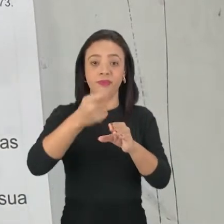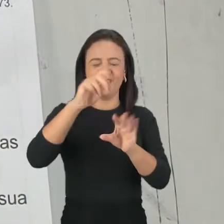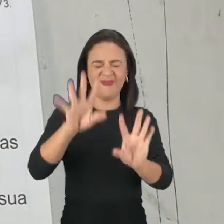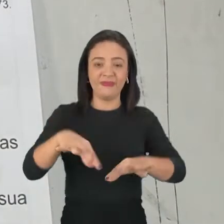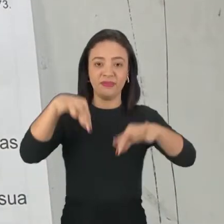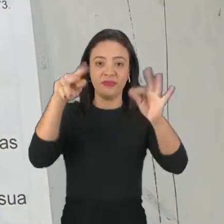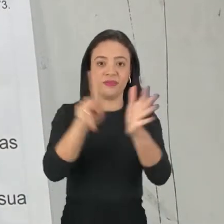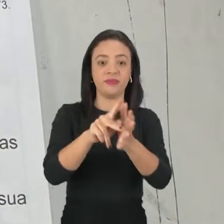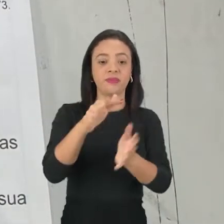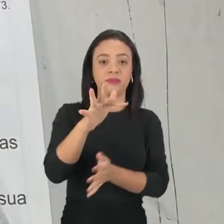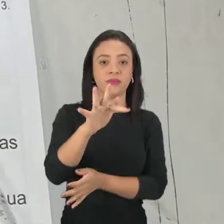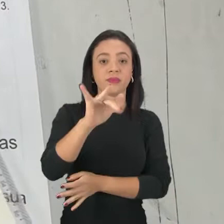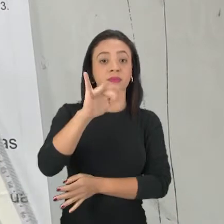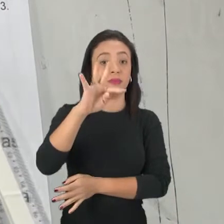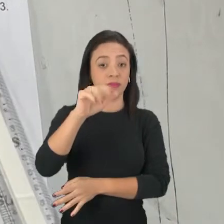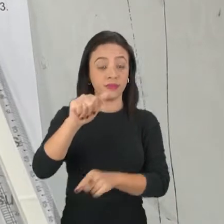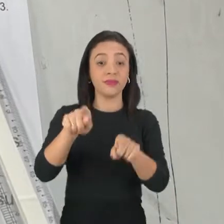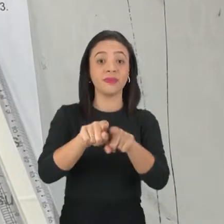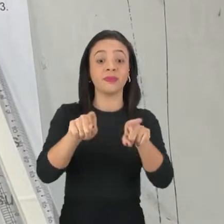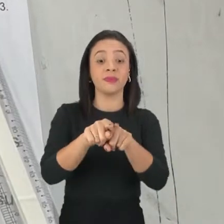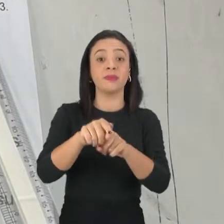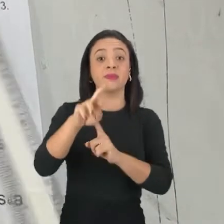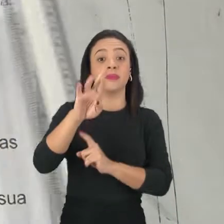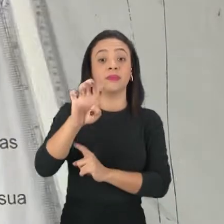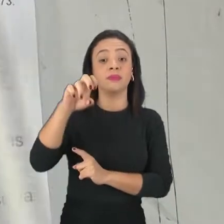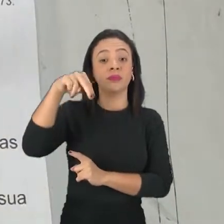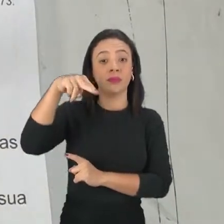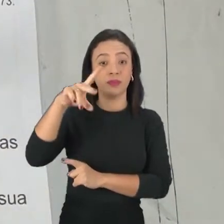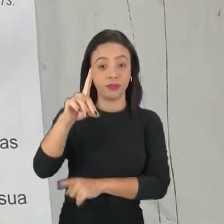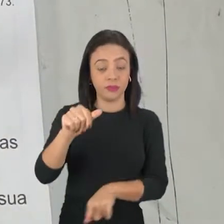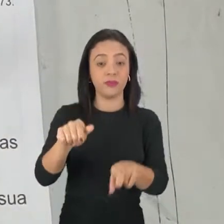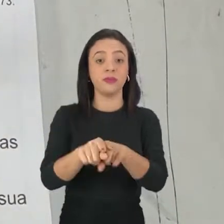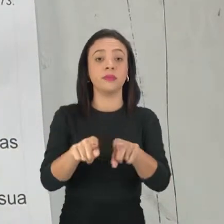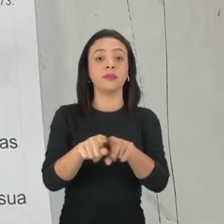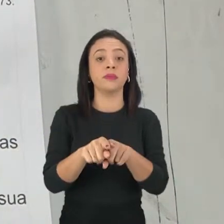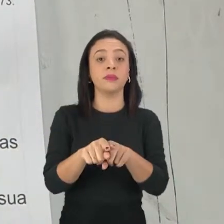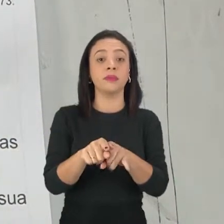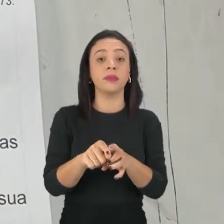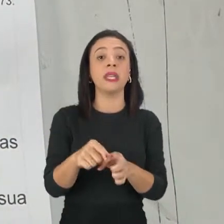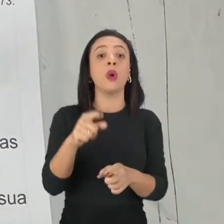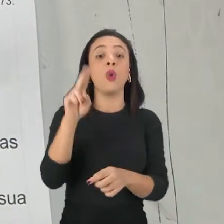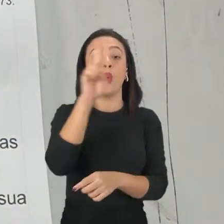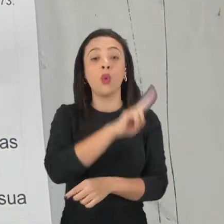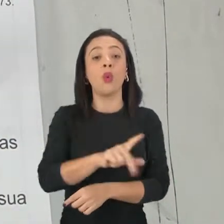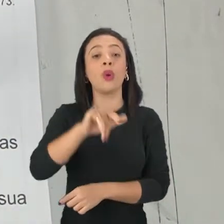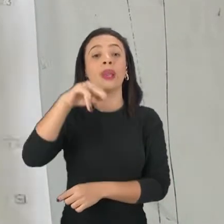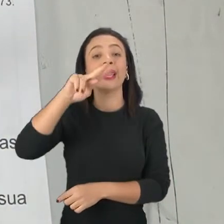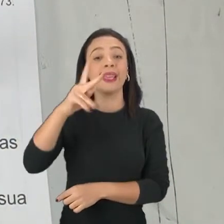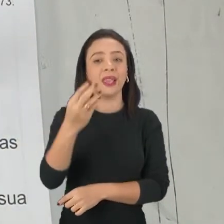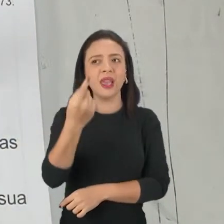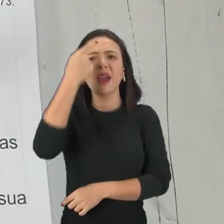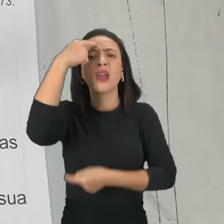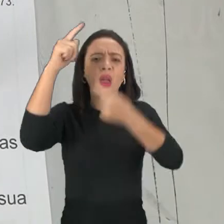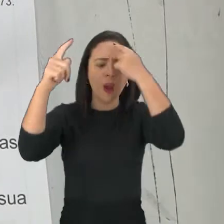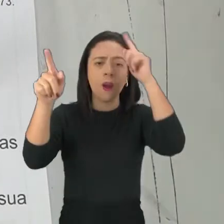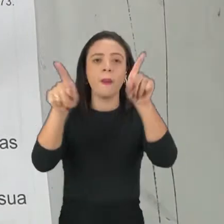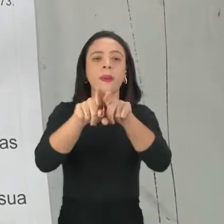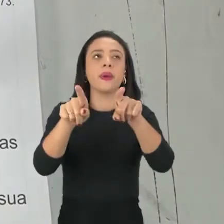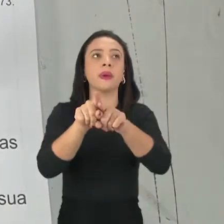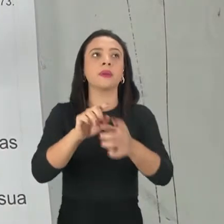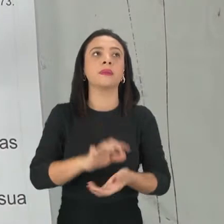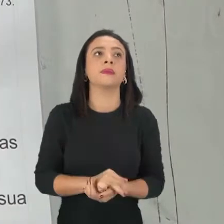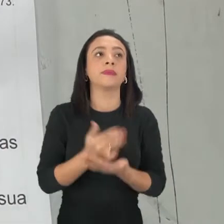peças de fita e peças de renda e gentis e meio até carretéis de linha fabricou tão